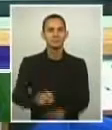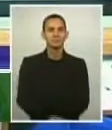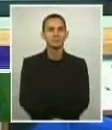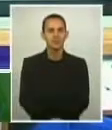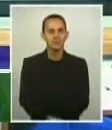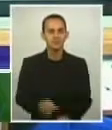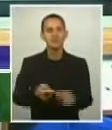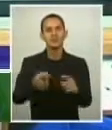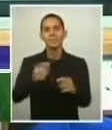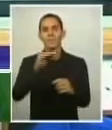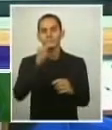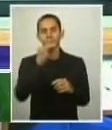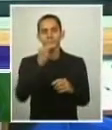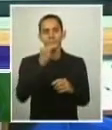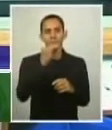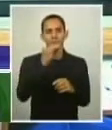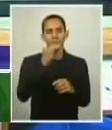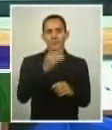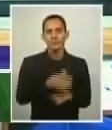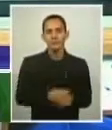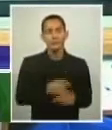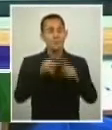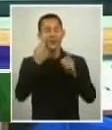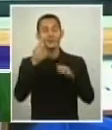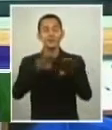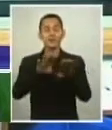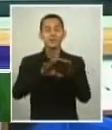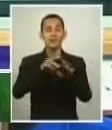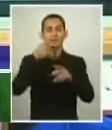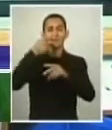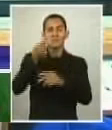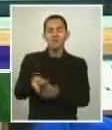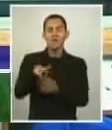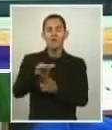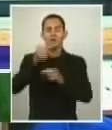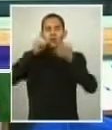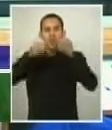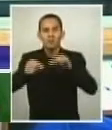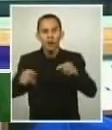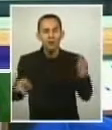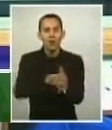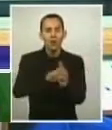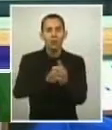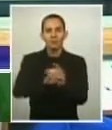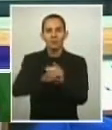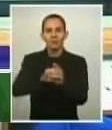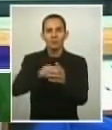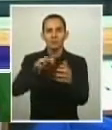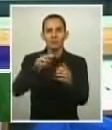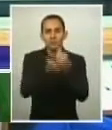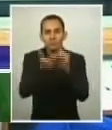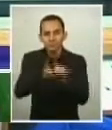Blur Blink mas ao mesmo tempo em que ele fazia uma crítica o fundamento um burguês